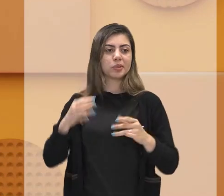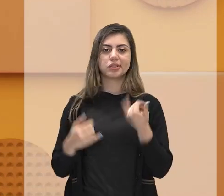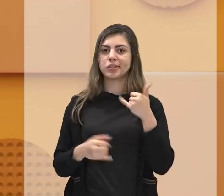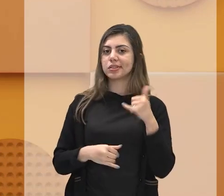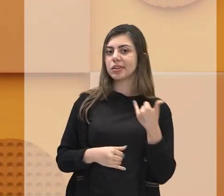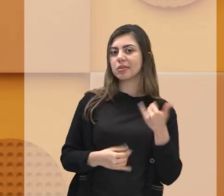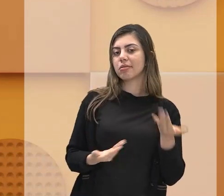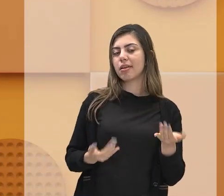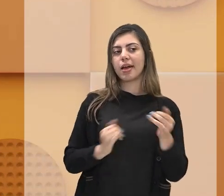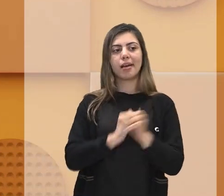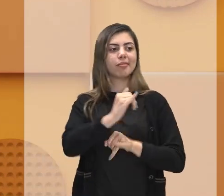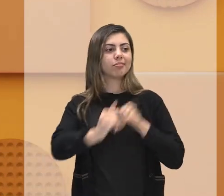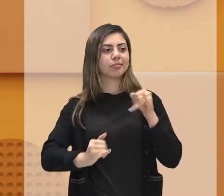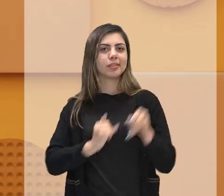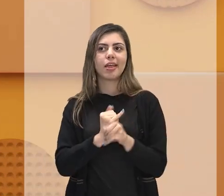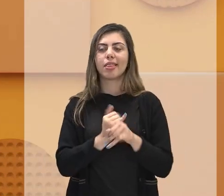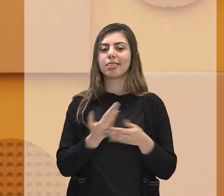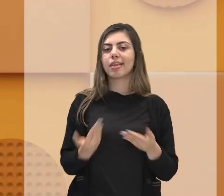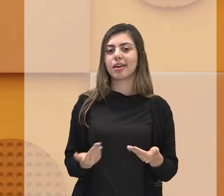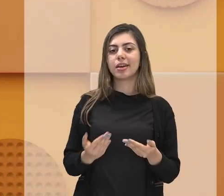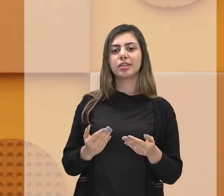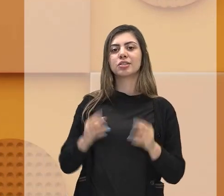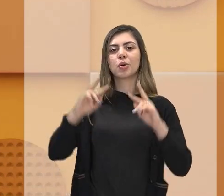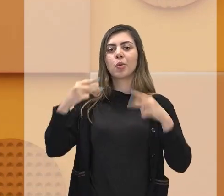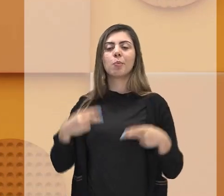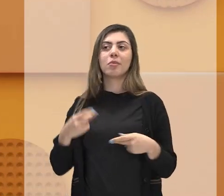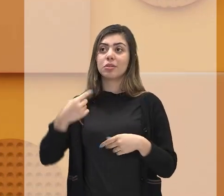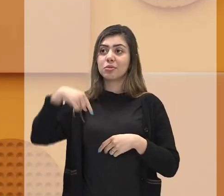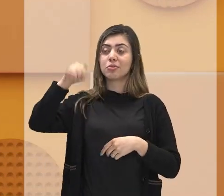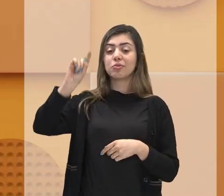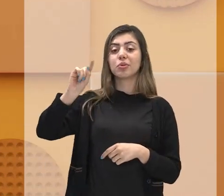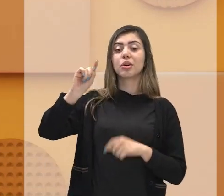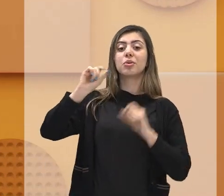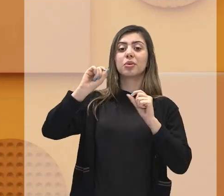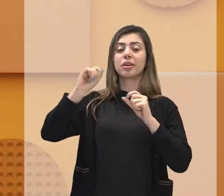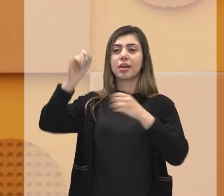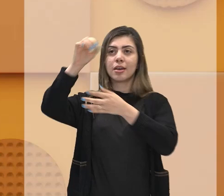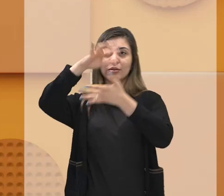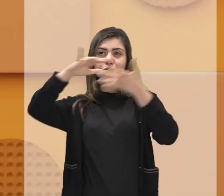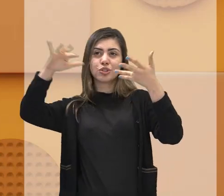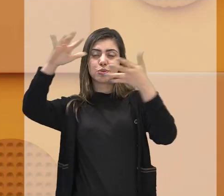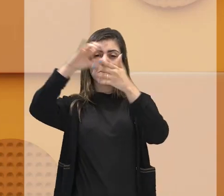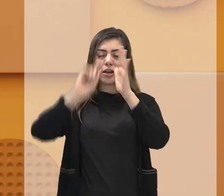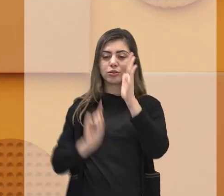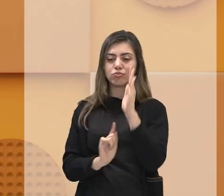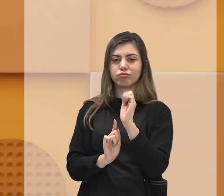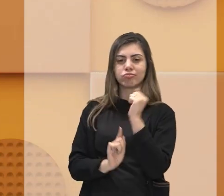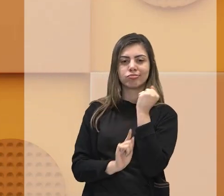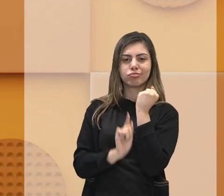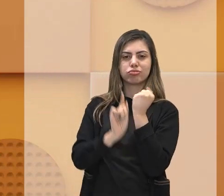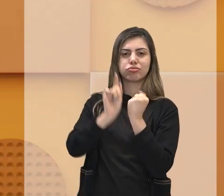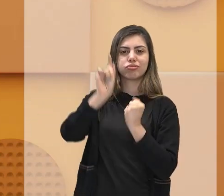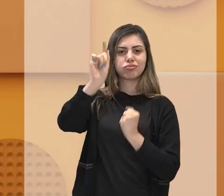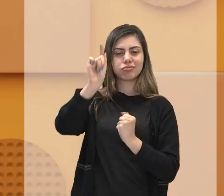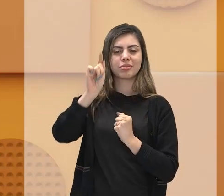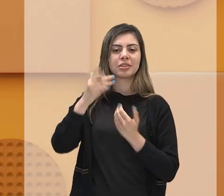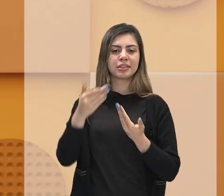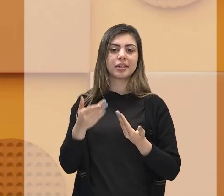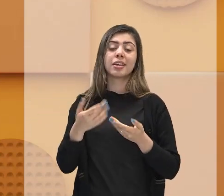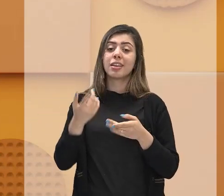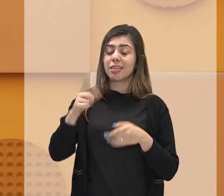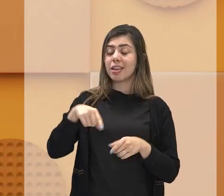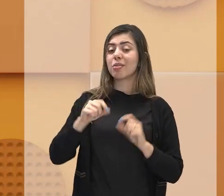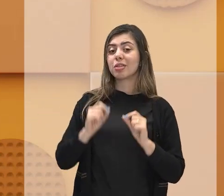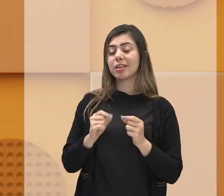né, a internet, o homem foi para o espaço, viajou, foi até a Lua, tem expedição para Marte. Então, a